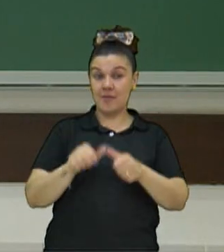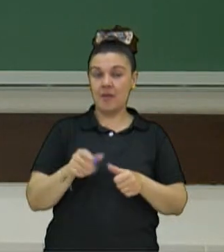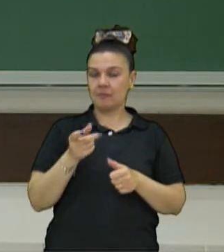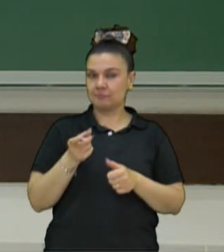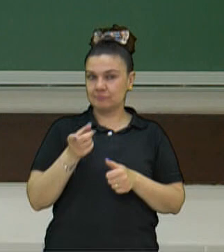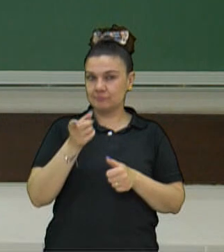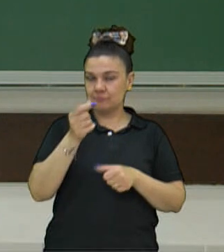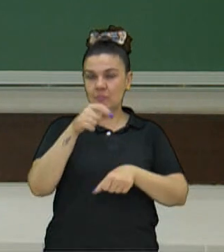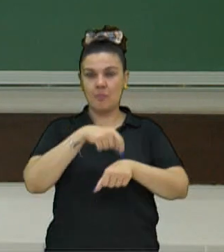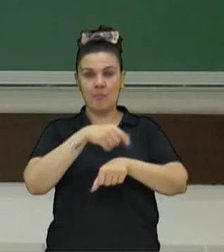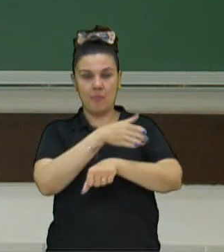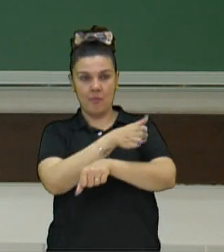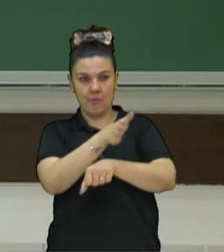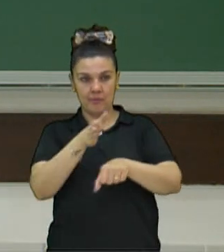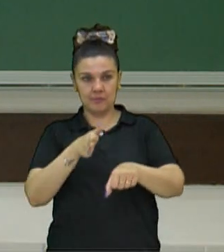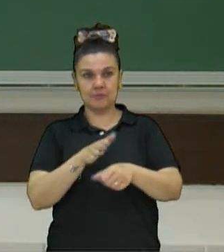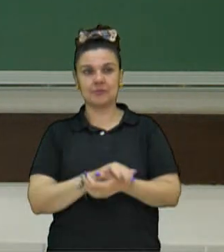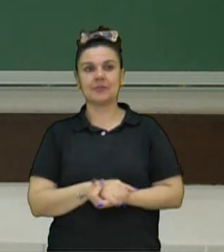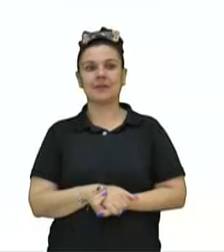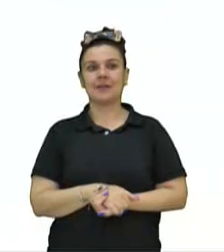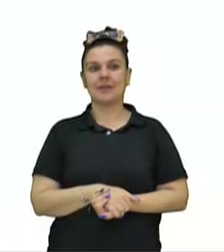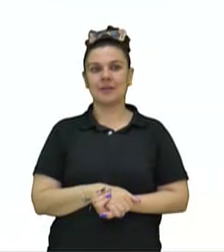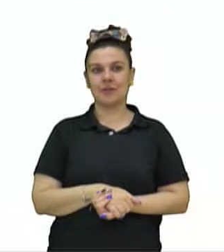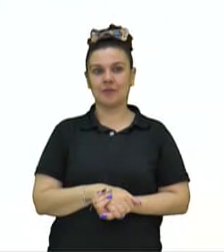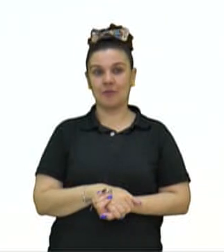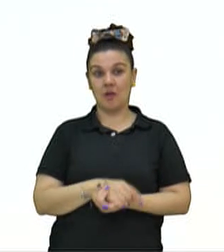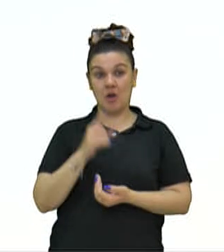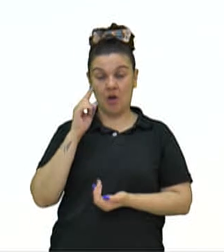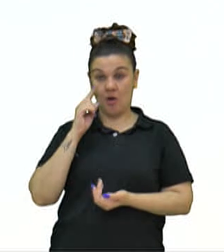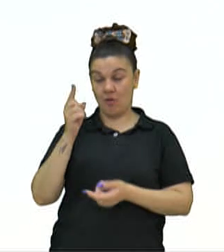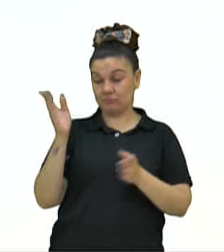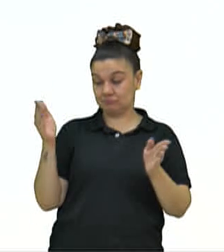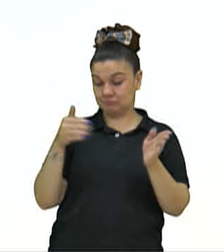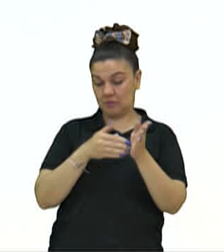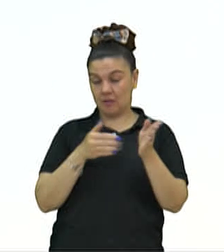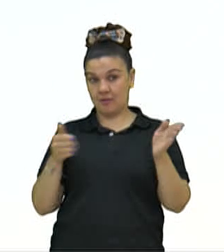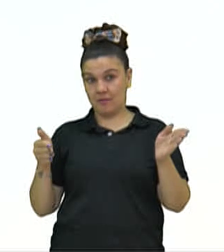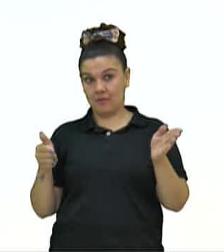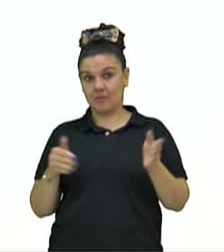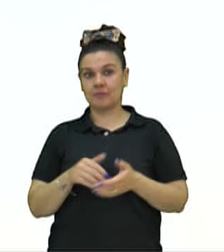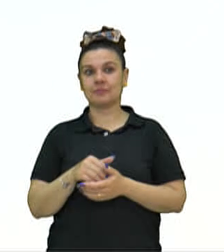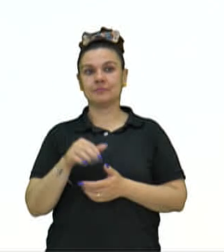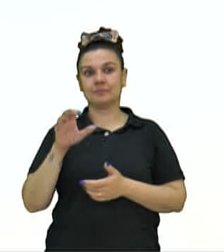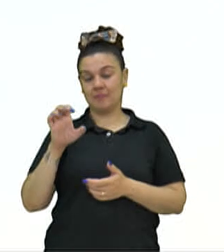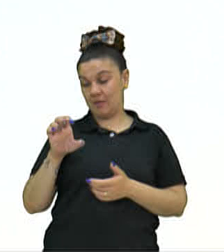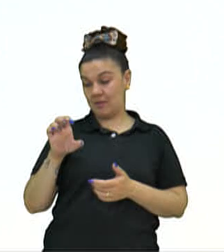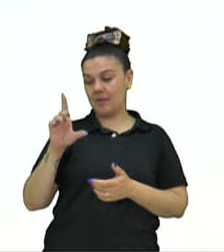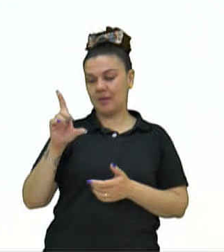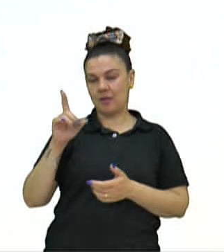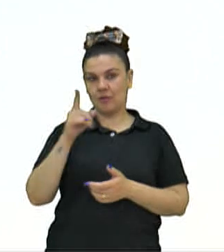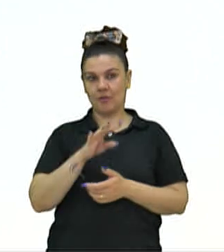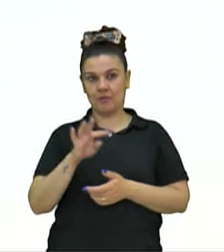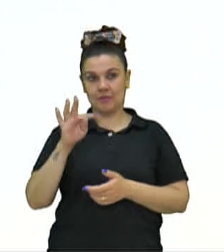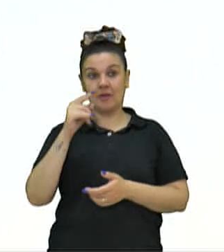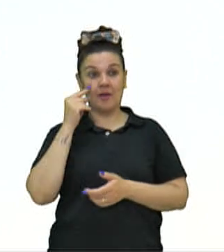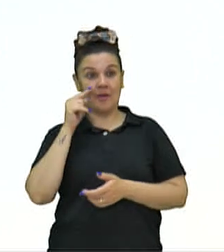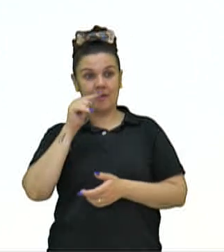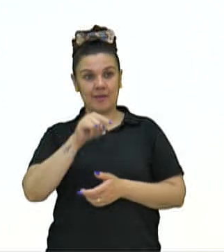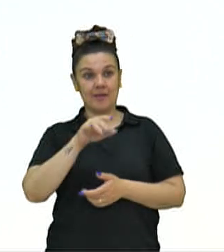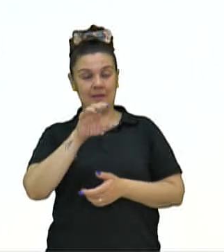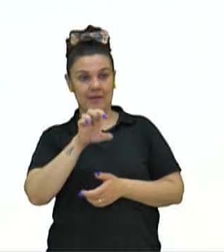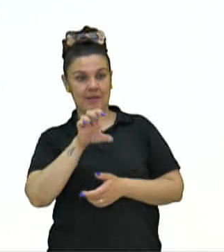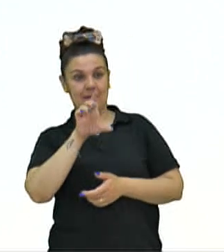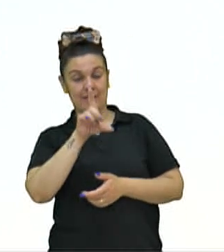e enjoy it. Então, olha aqui. Irregular, tirei o D pelo T. Regular,